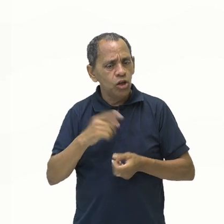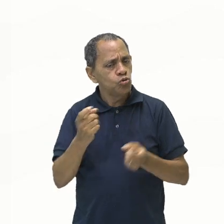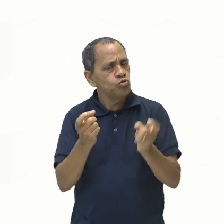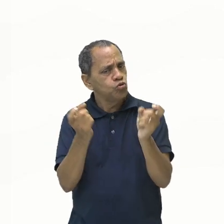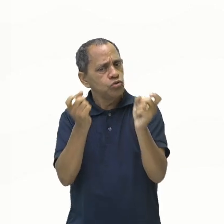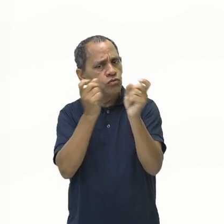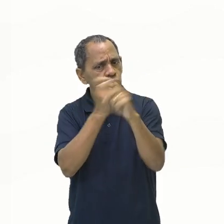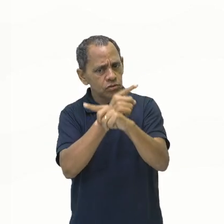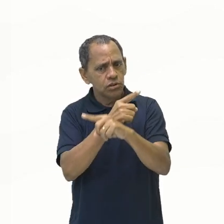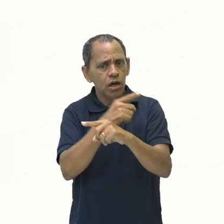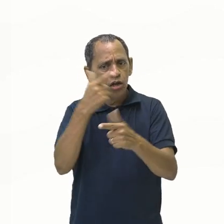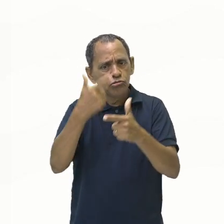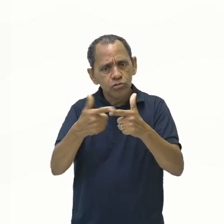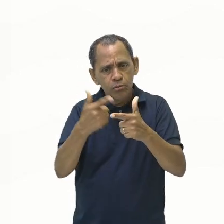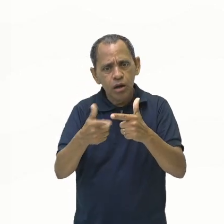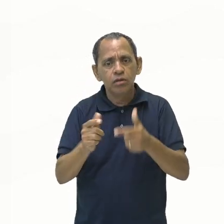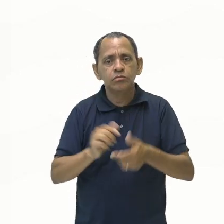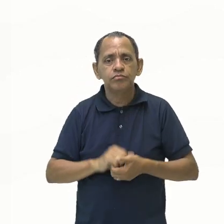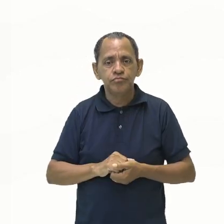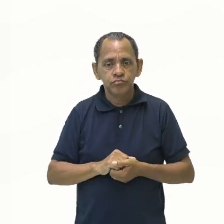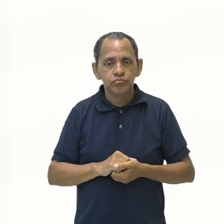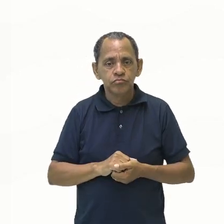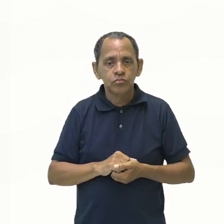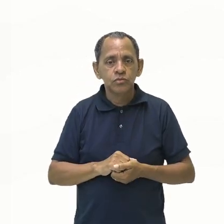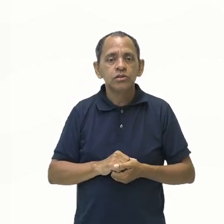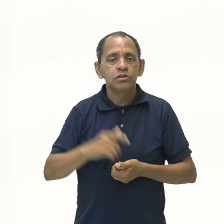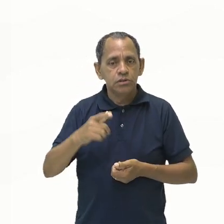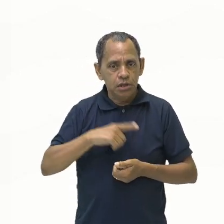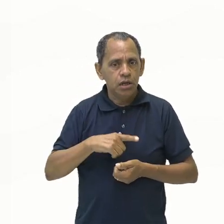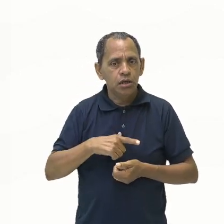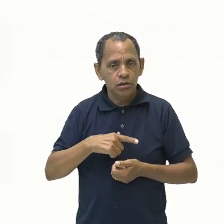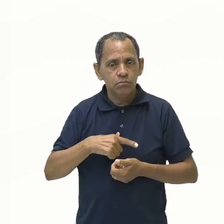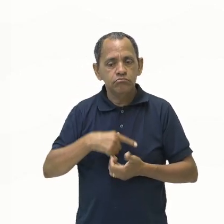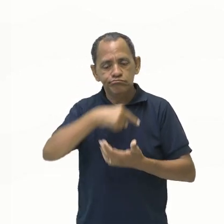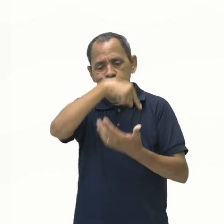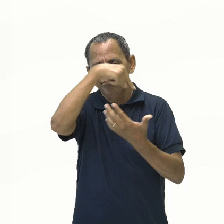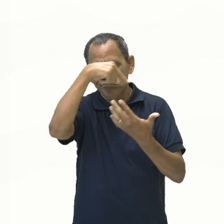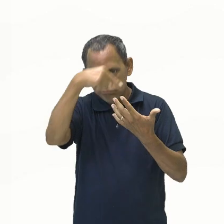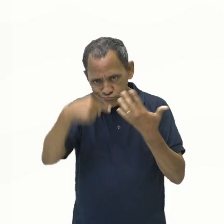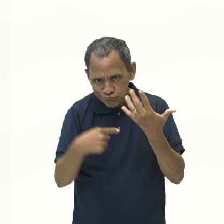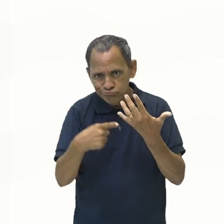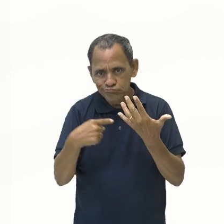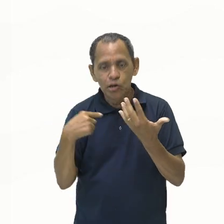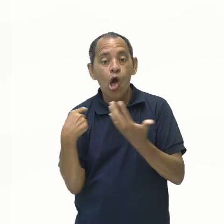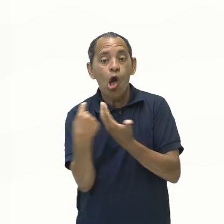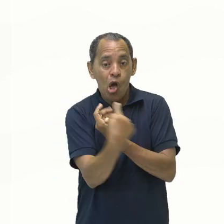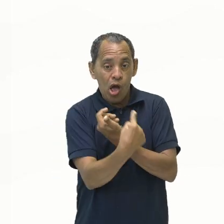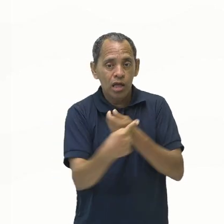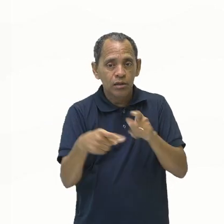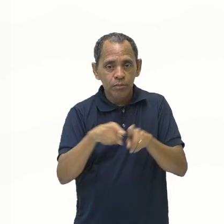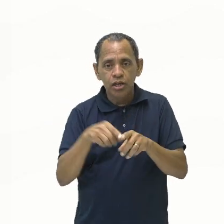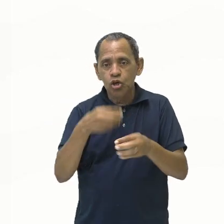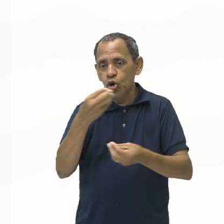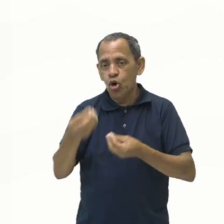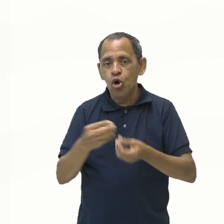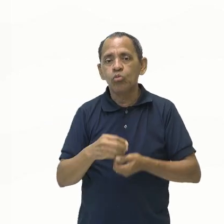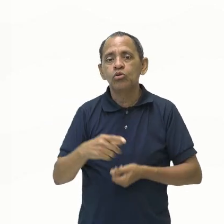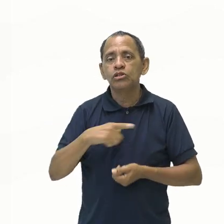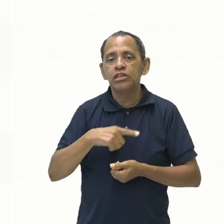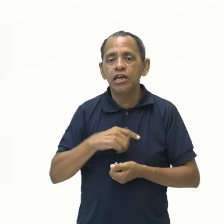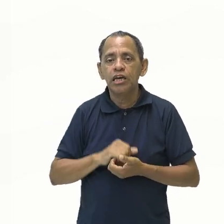trabalho formal, né? Nem só de vantagens aqui a gente traz, mas também esses desafios. Existe